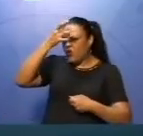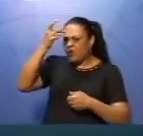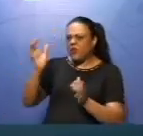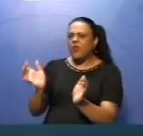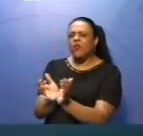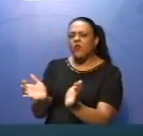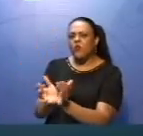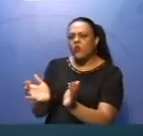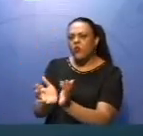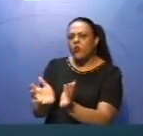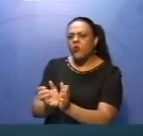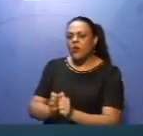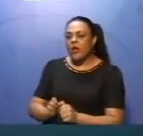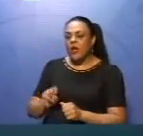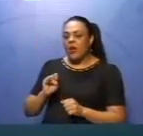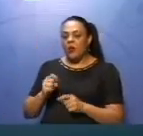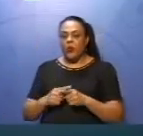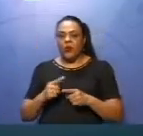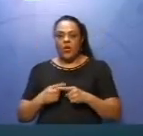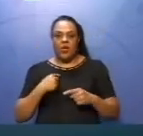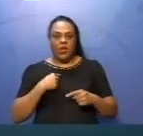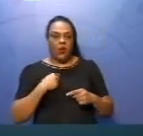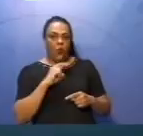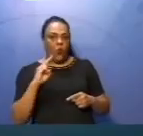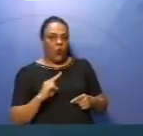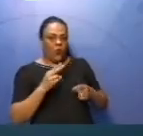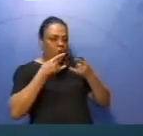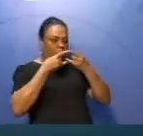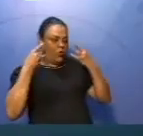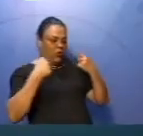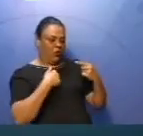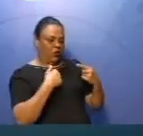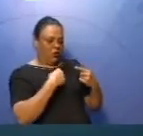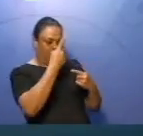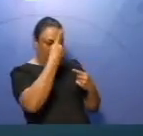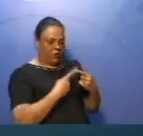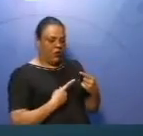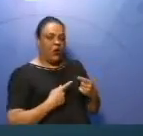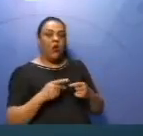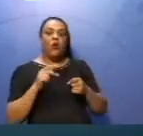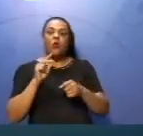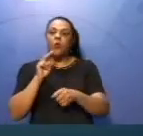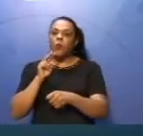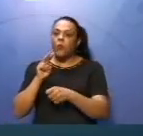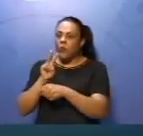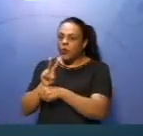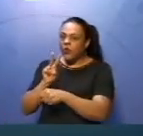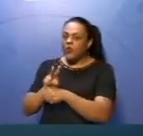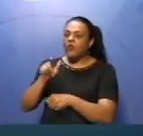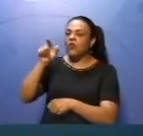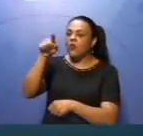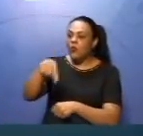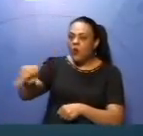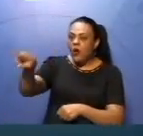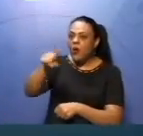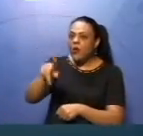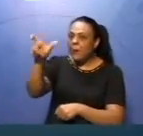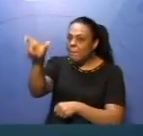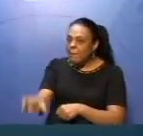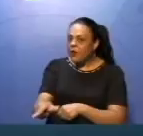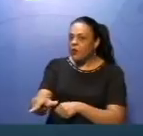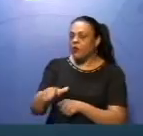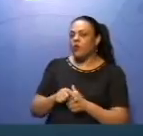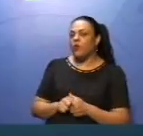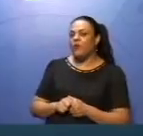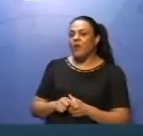usa máscara, você não está protegendo só você mesmo, Você também está protegendo o outro. E como a gente às vezes não